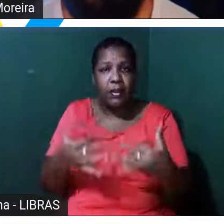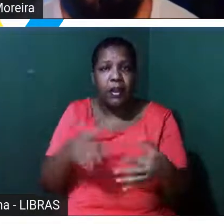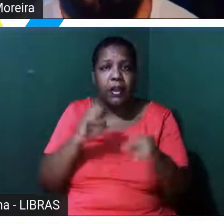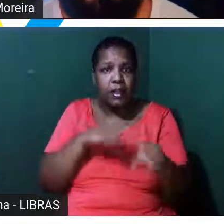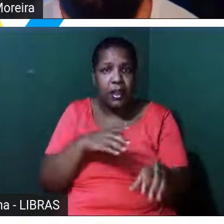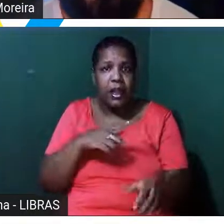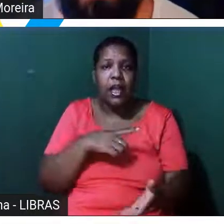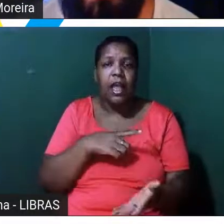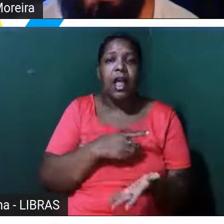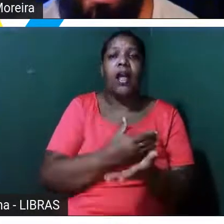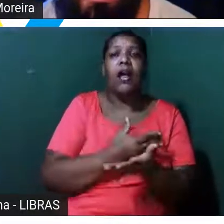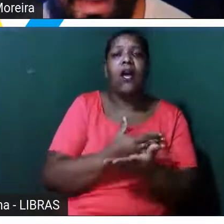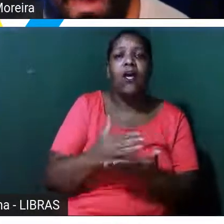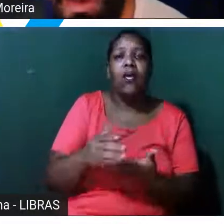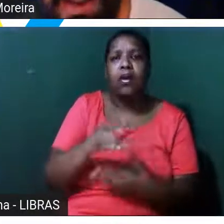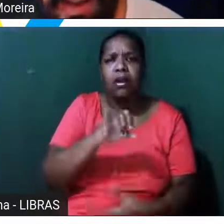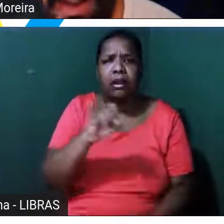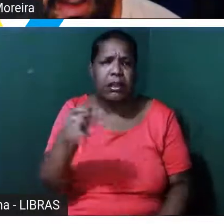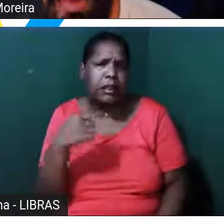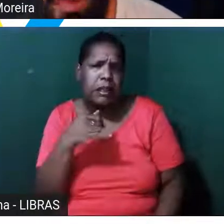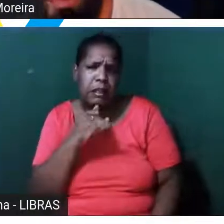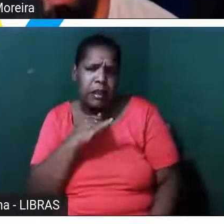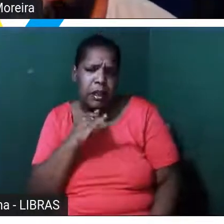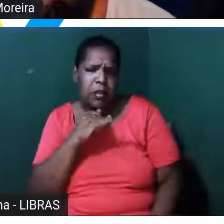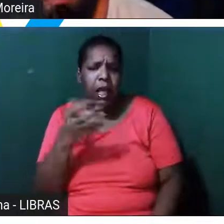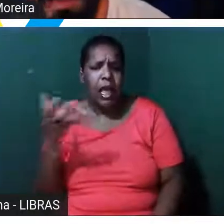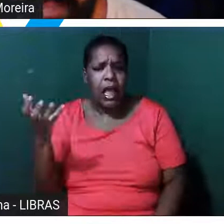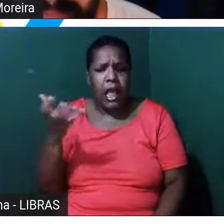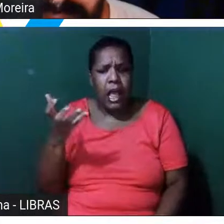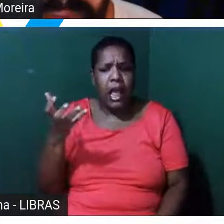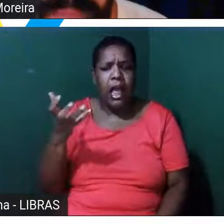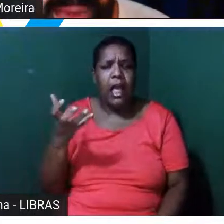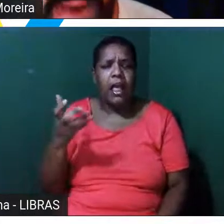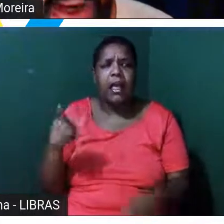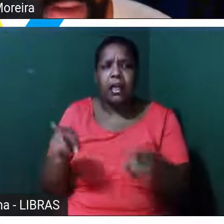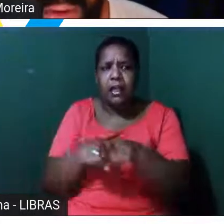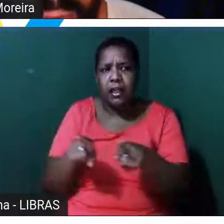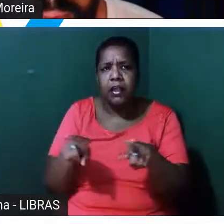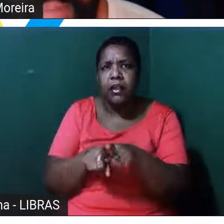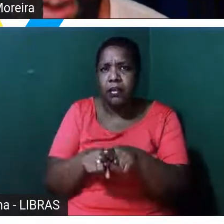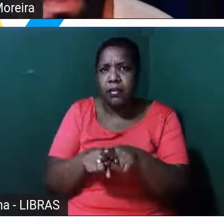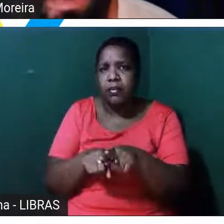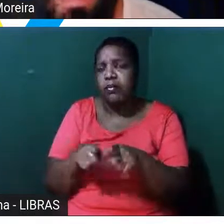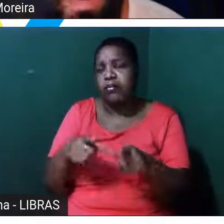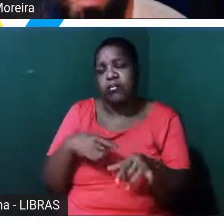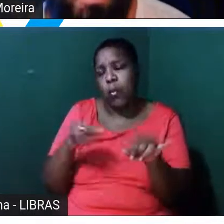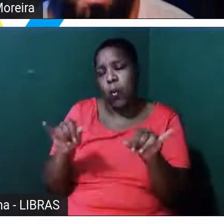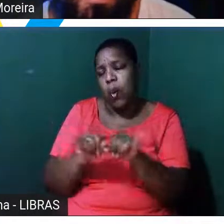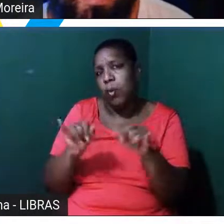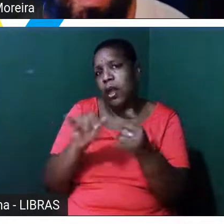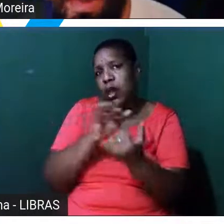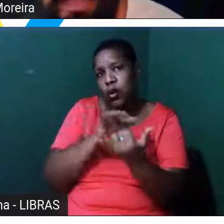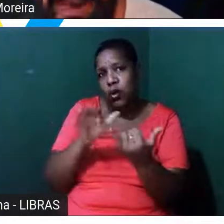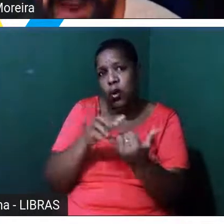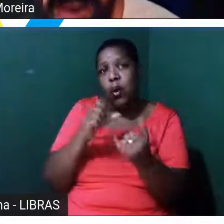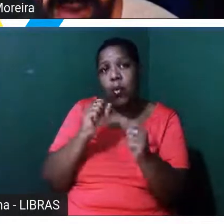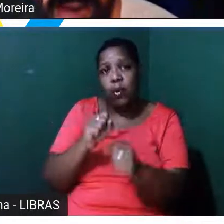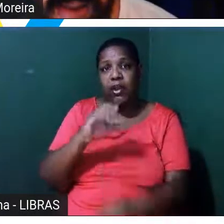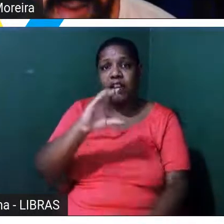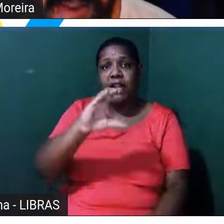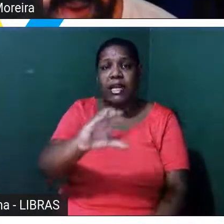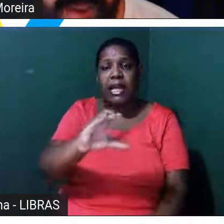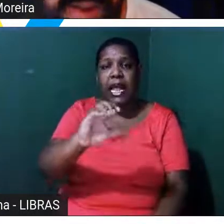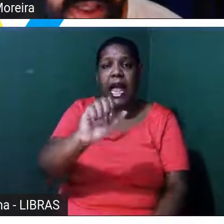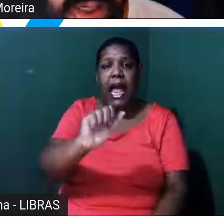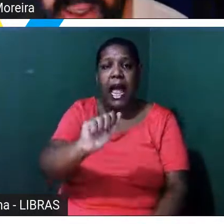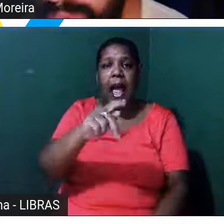E aí tu quiser tu tiver aqui de bobeira aqui no YouTube pode pesquisar SIAPE